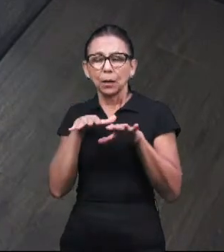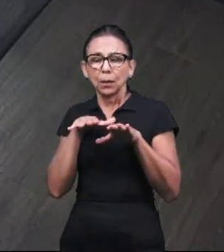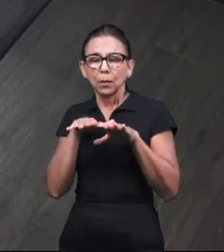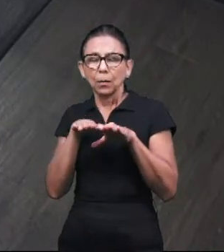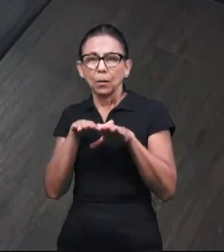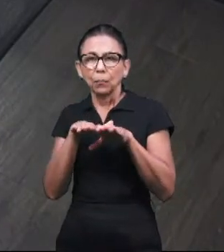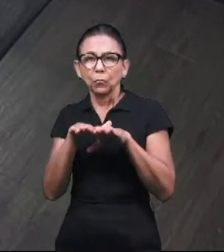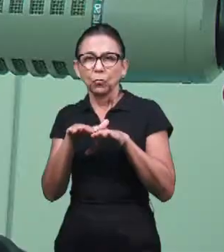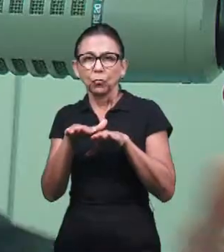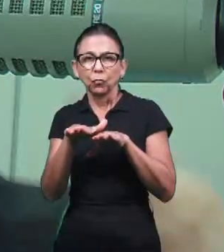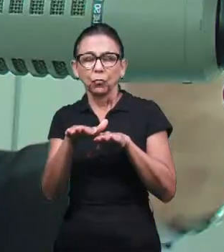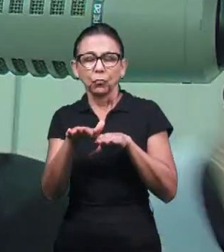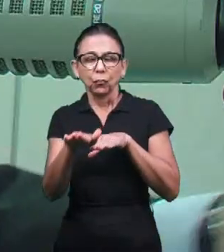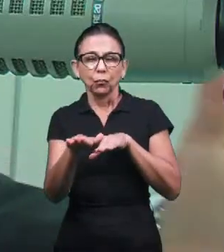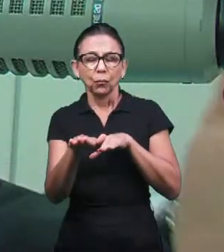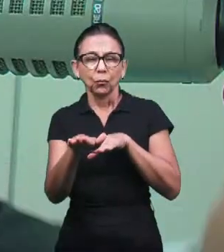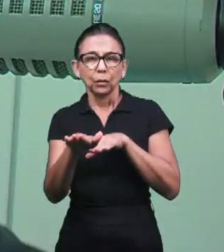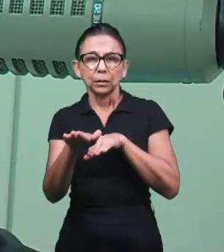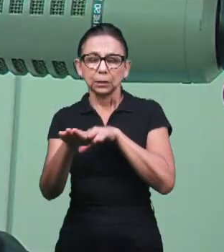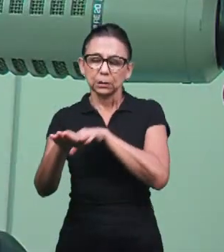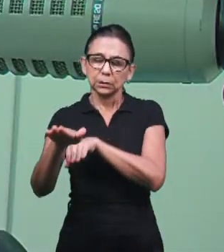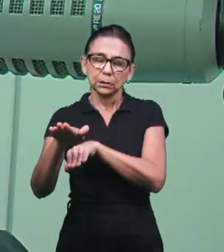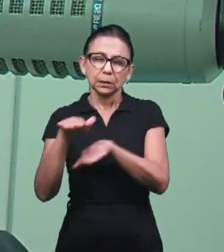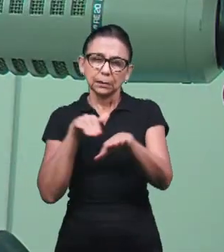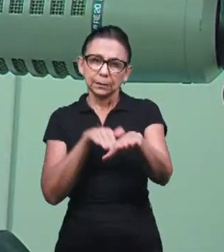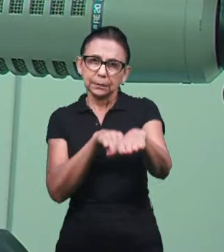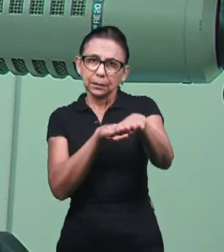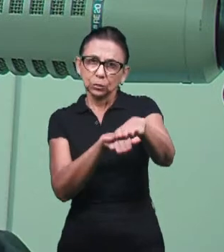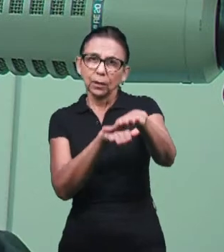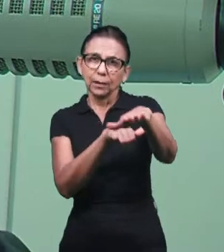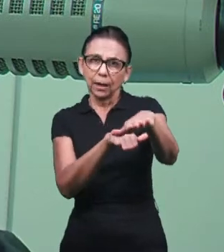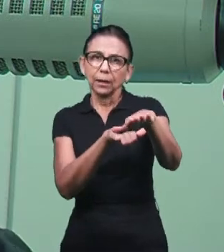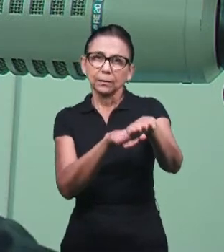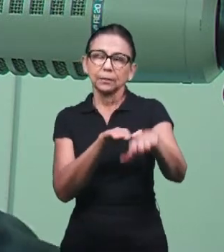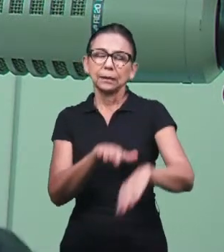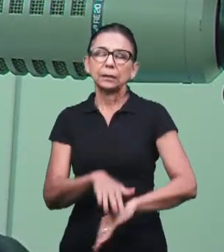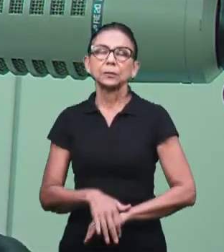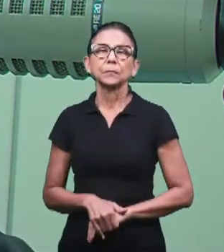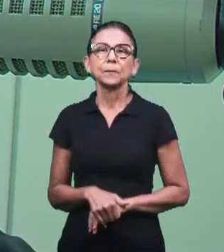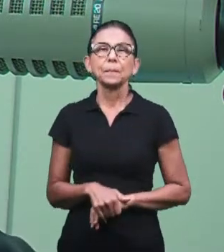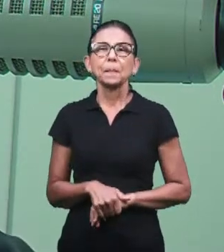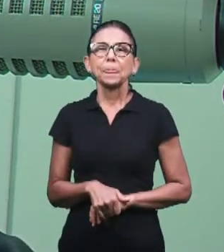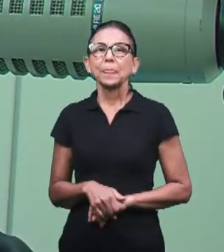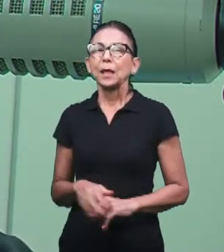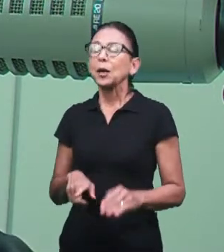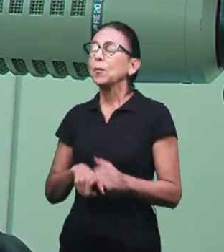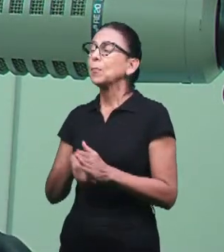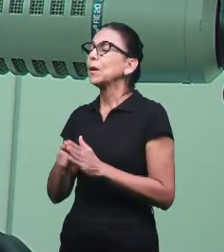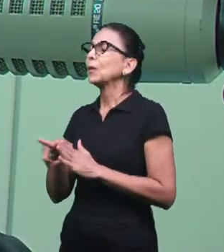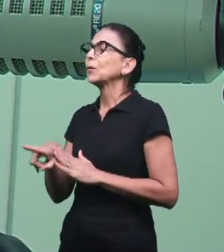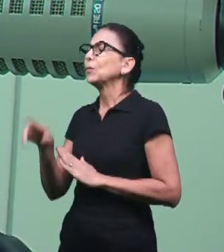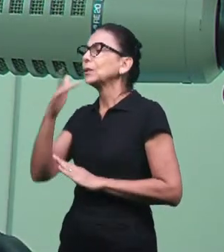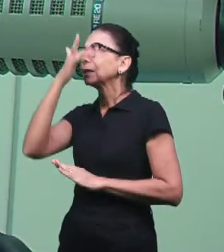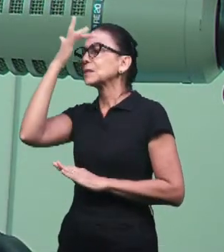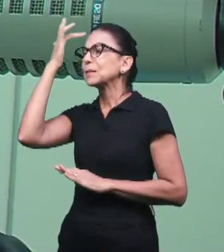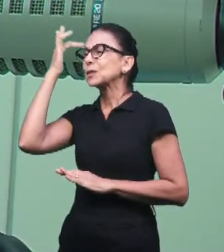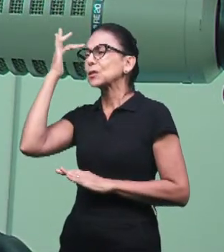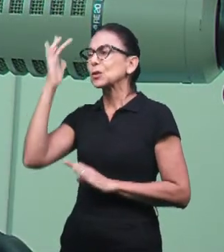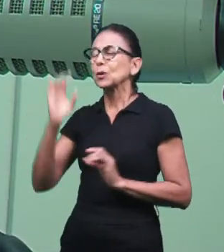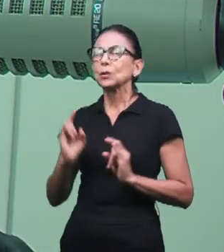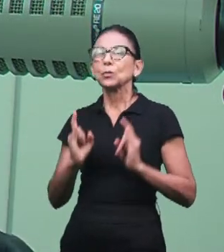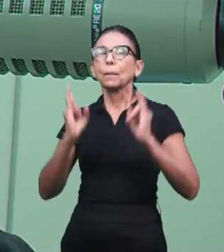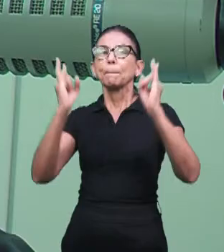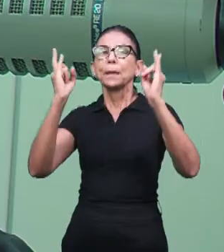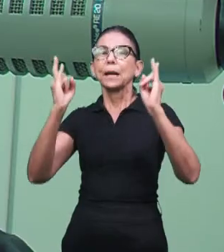César, se não incomodou a população, mas a população colocava lenços brancos, né, nas janelas. Teve uma